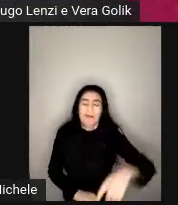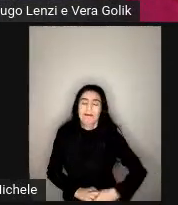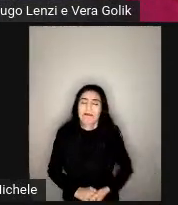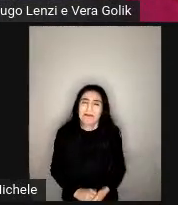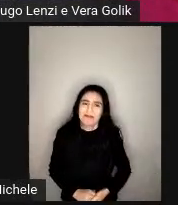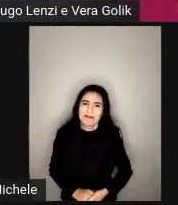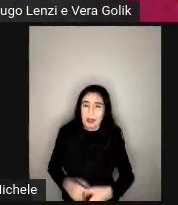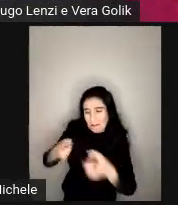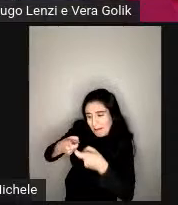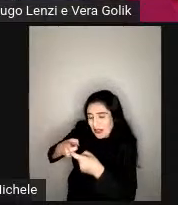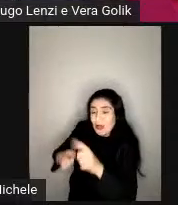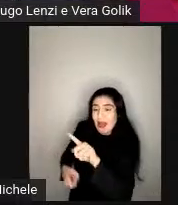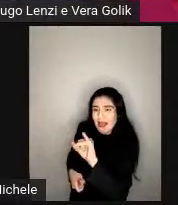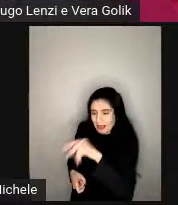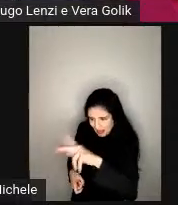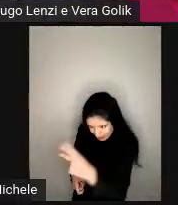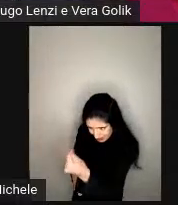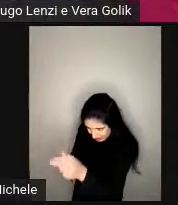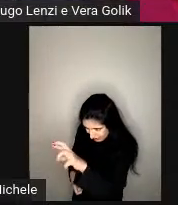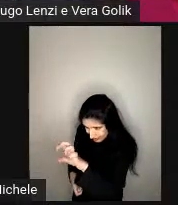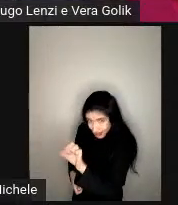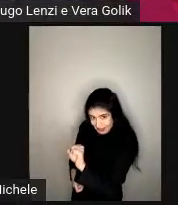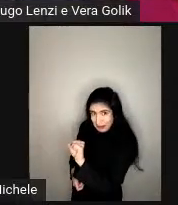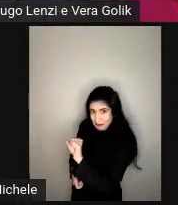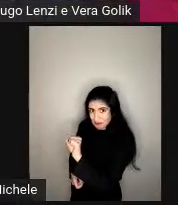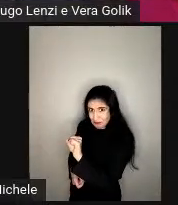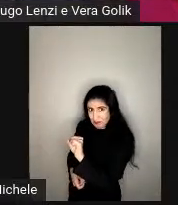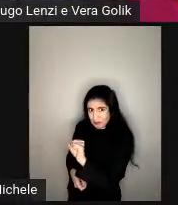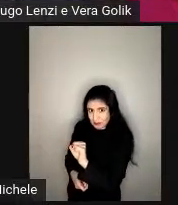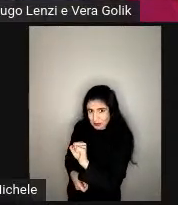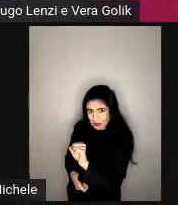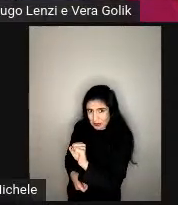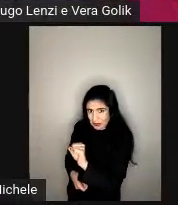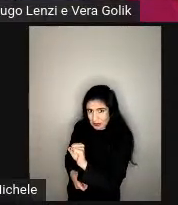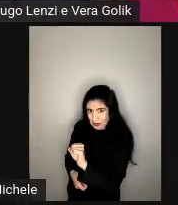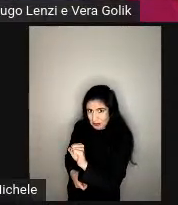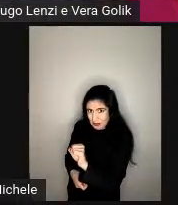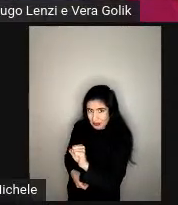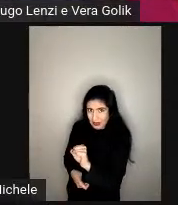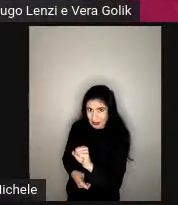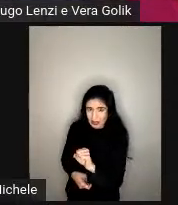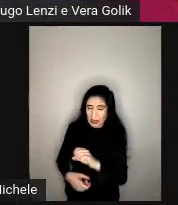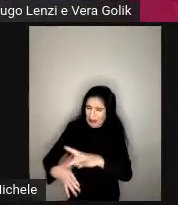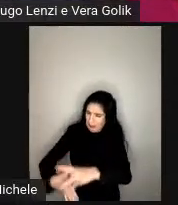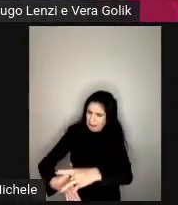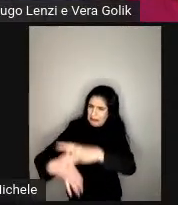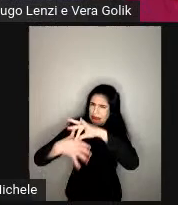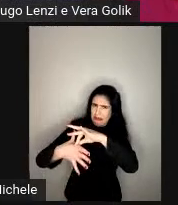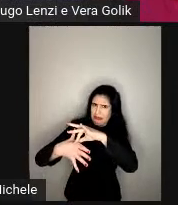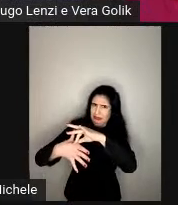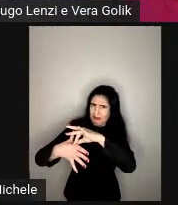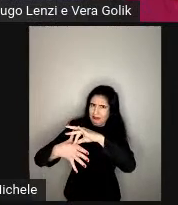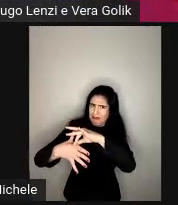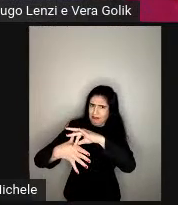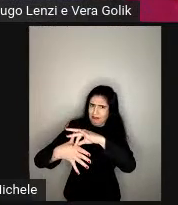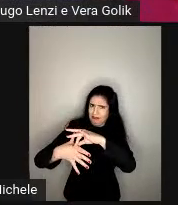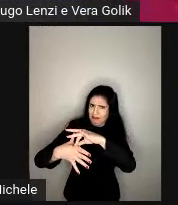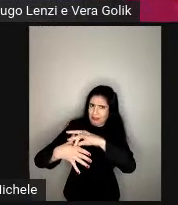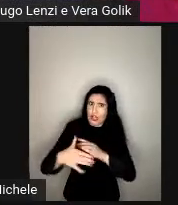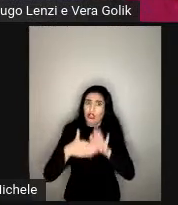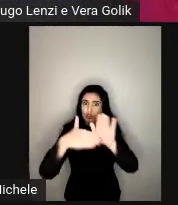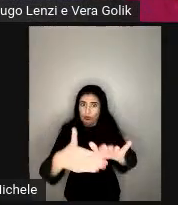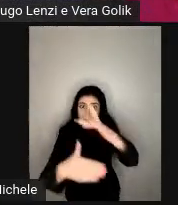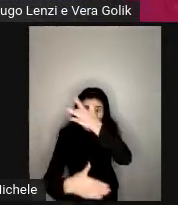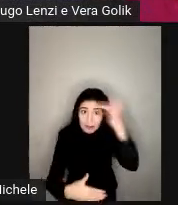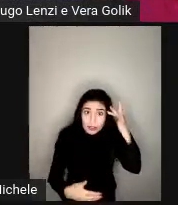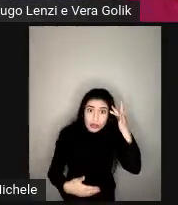Linhares, por poder estar no comando de uma doença e estar realmente estendendo a mão para os